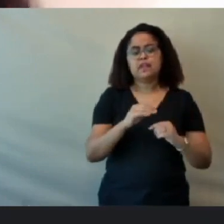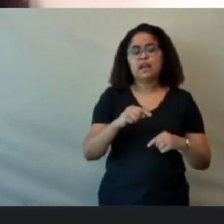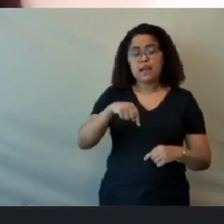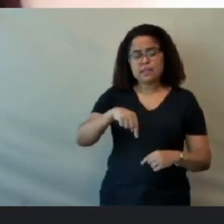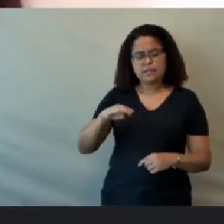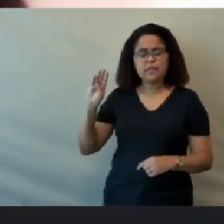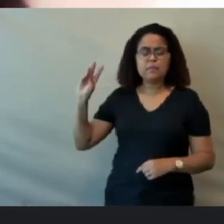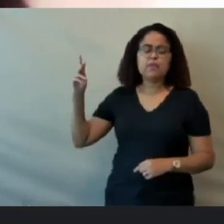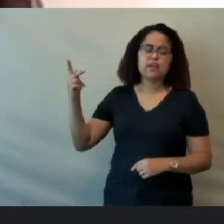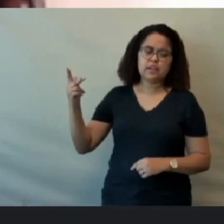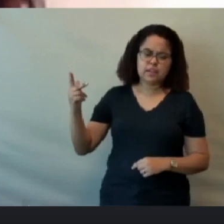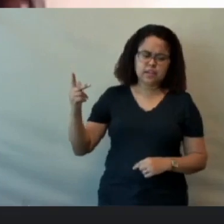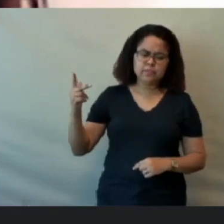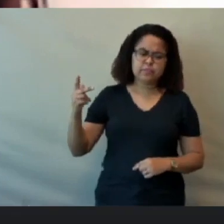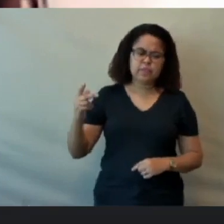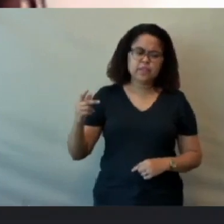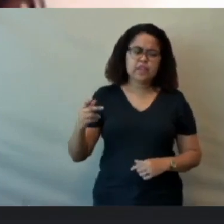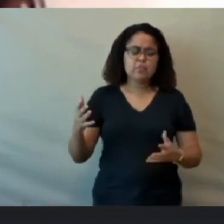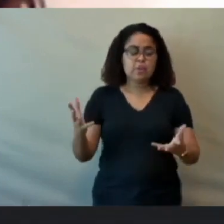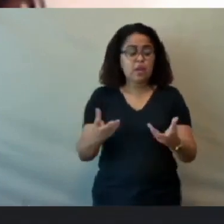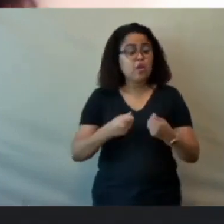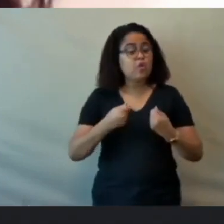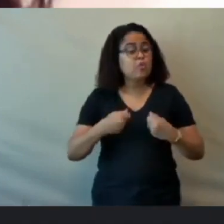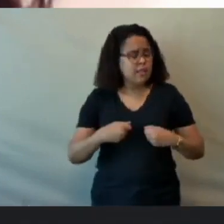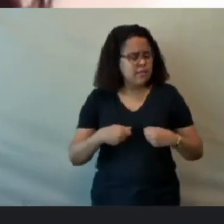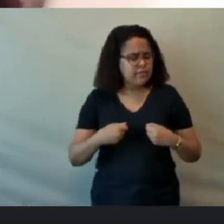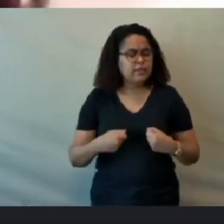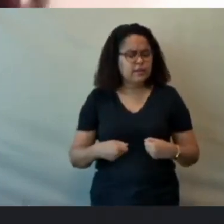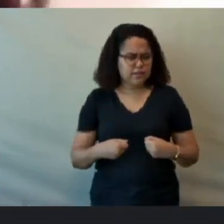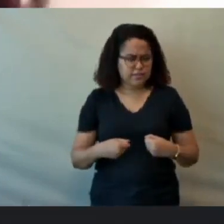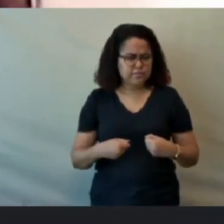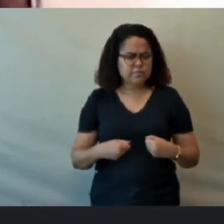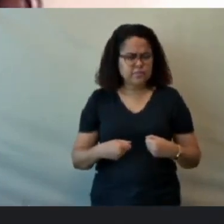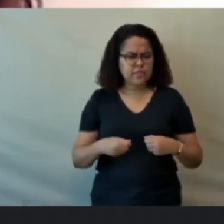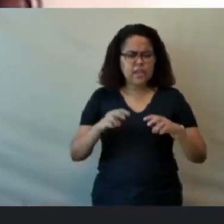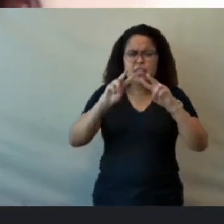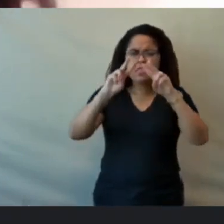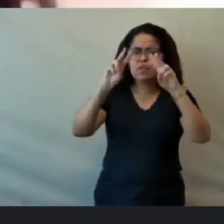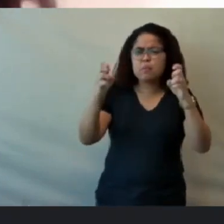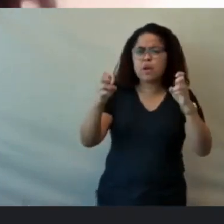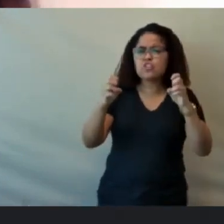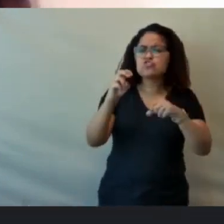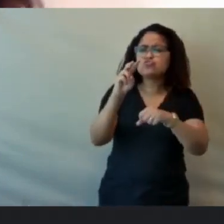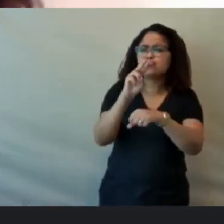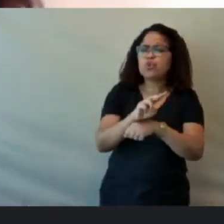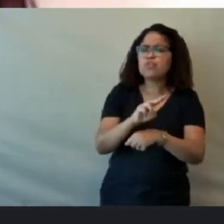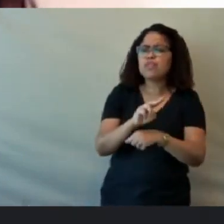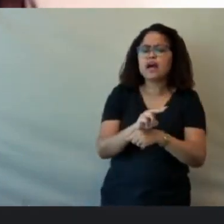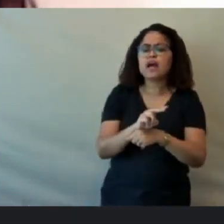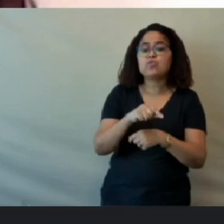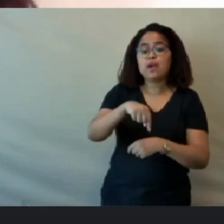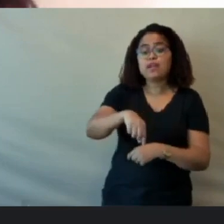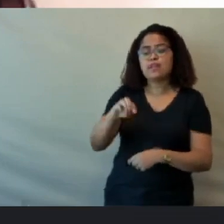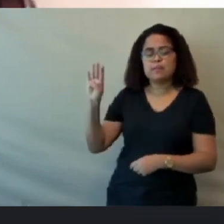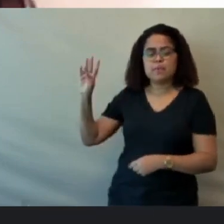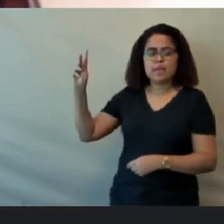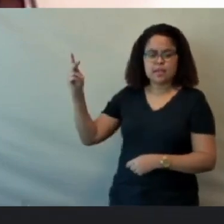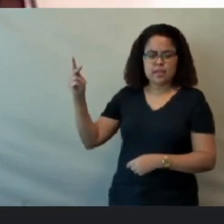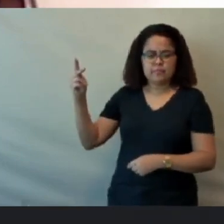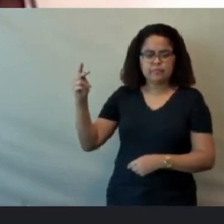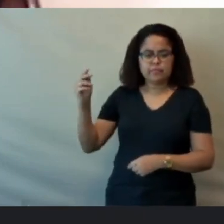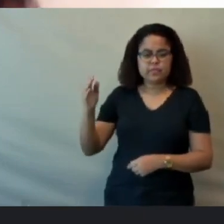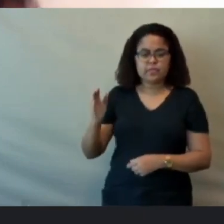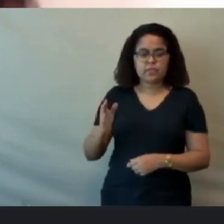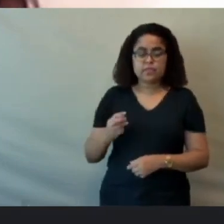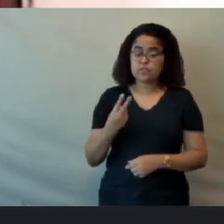para a gente poder qualificar a temática do cuidado aqui no município, e nessas duas vertentes, tanto